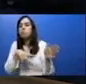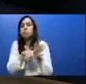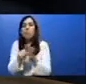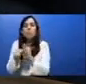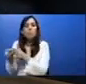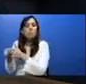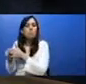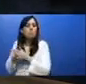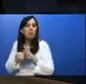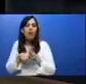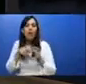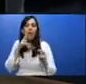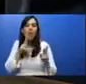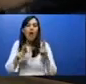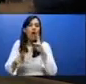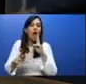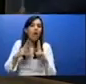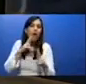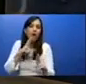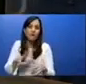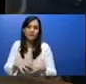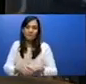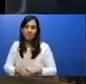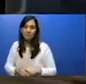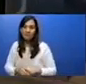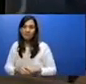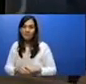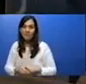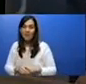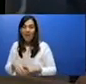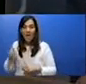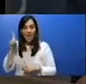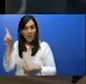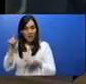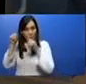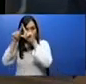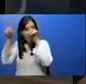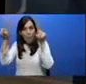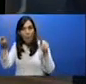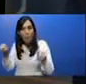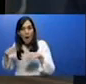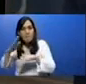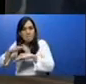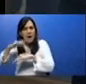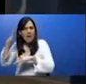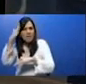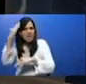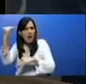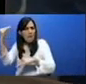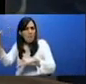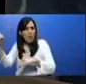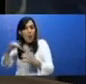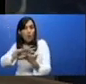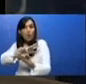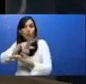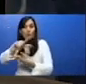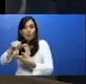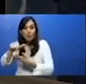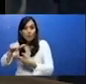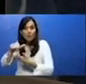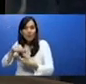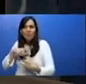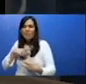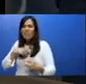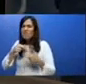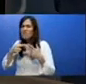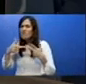vários relatos, tá? A Mona Lisa é o quadro mais famoso do mundo, com numerosas reproduções e